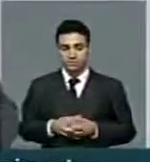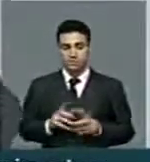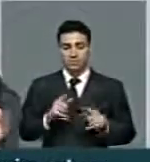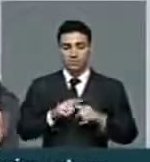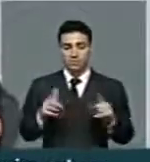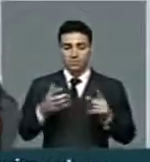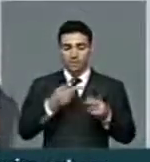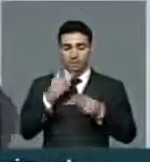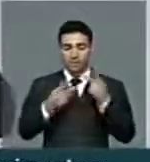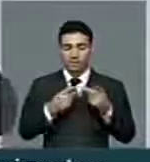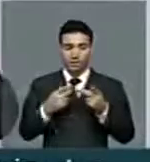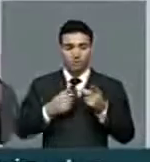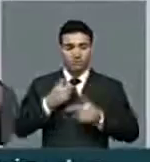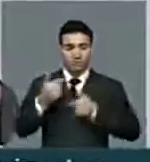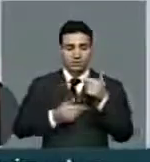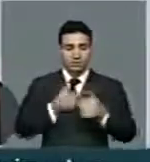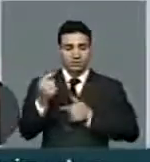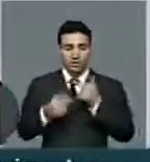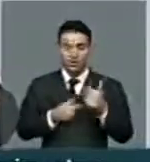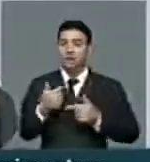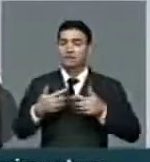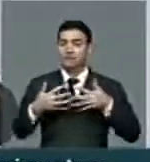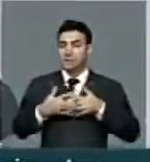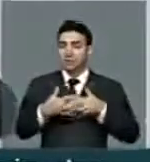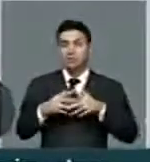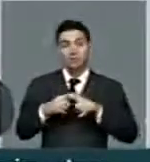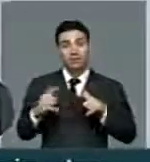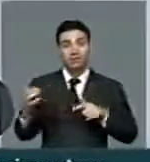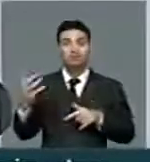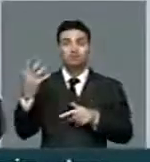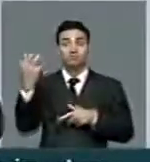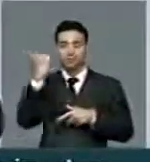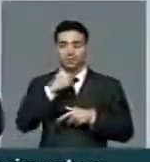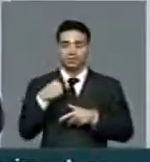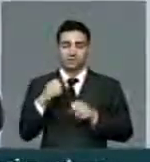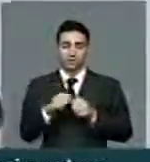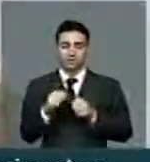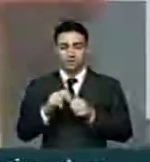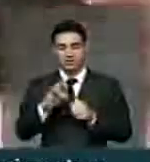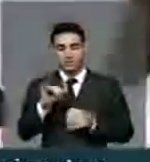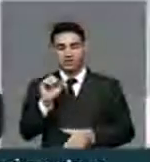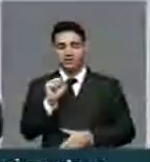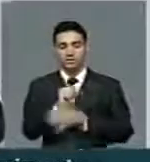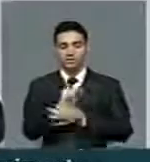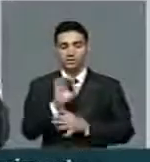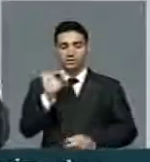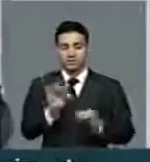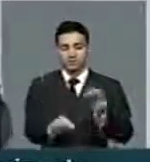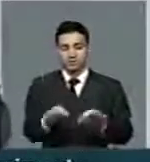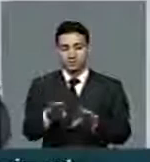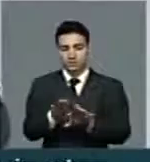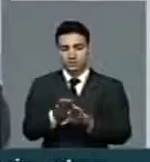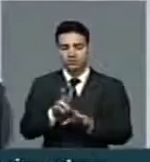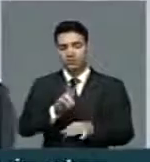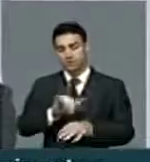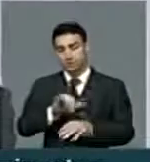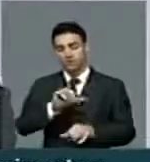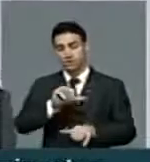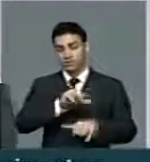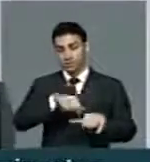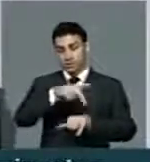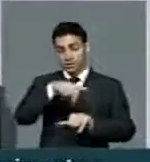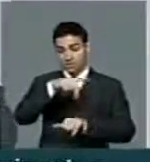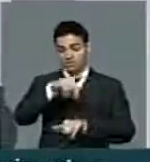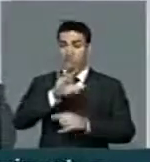trabalho muito complexo, mas belíssimo de ser feito. É um trabalho que vai dar segurança jurídica e vai oferecer ao país